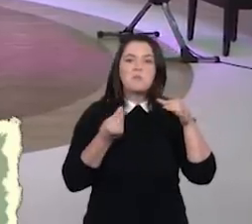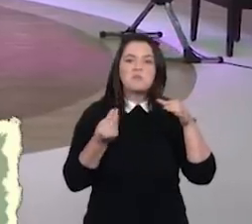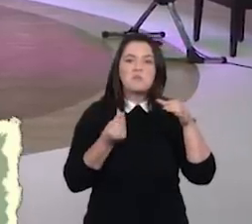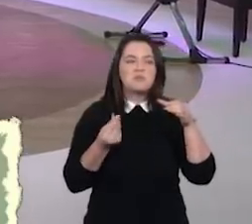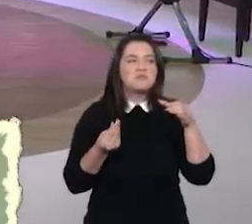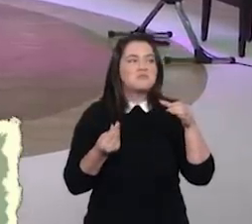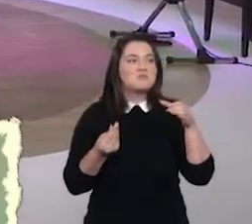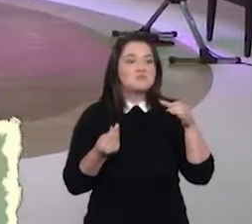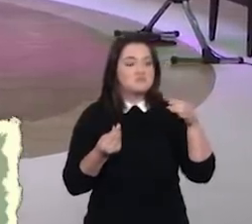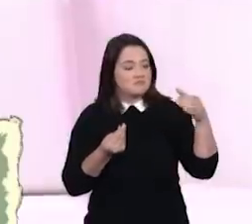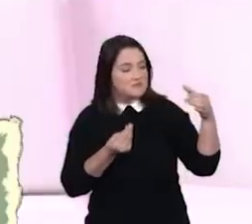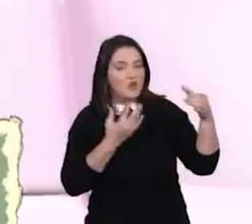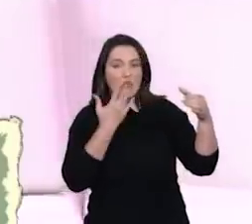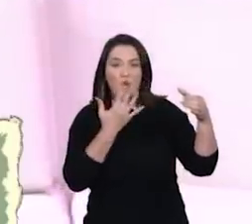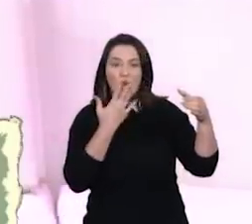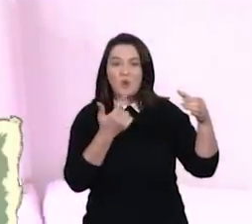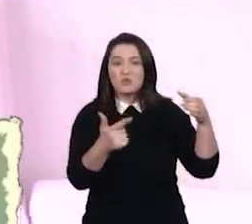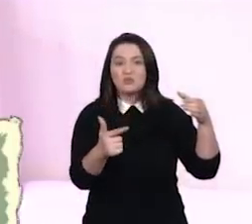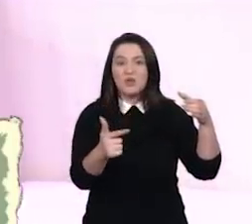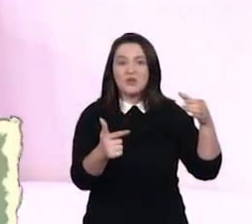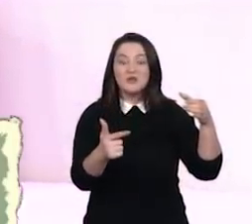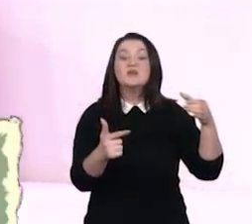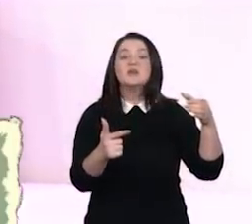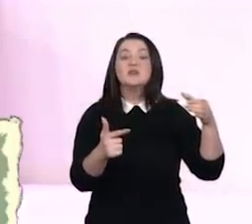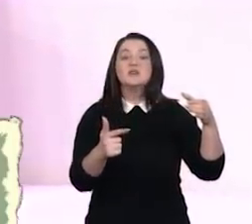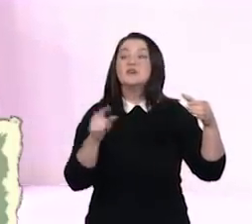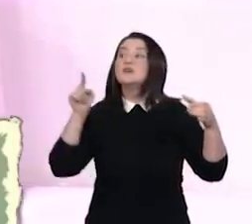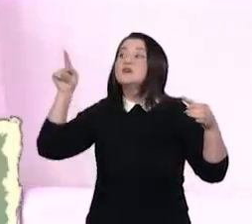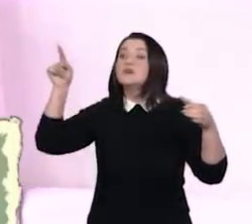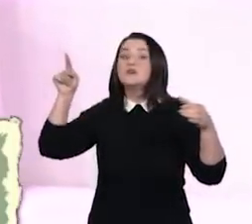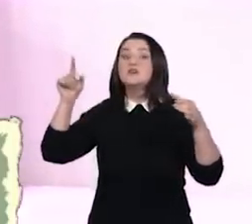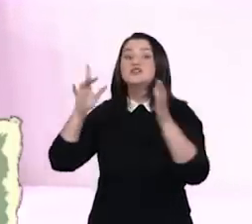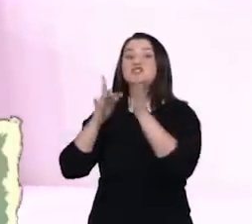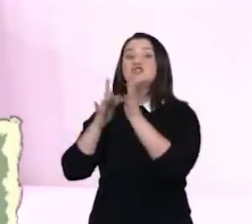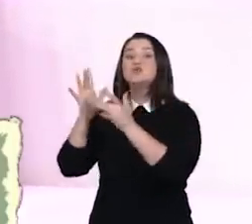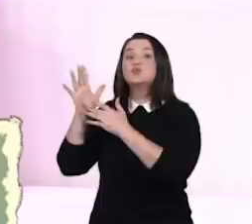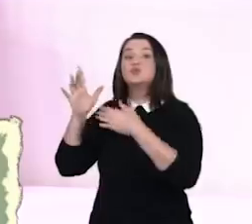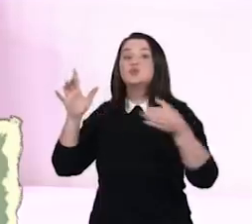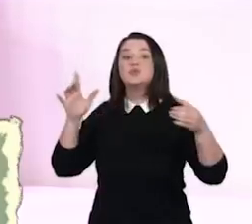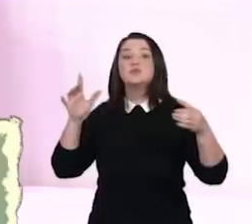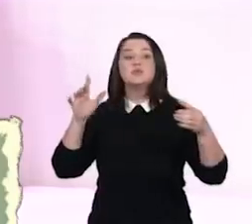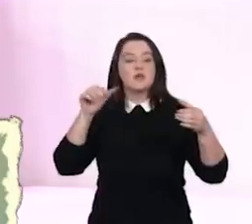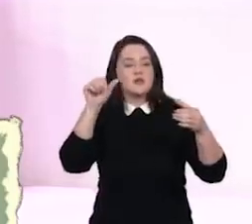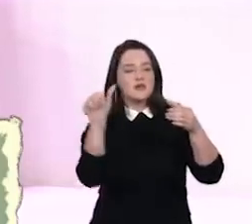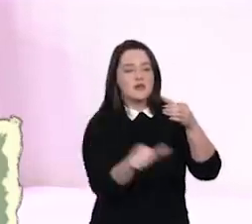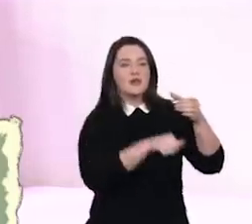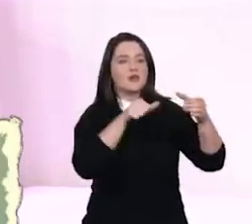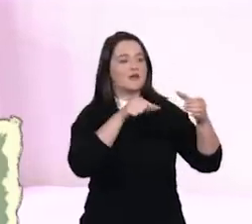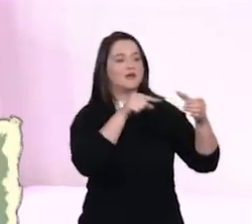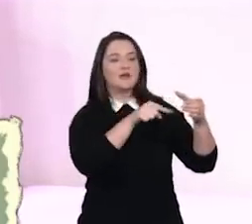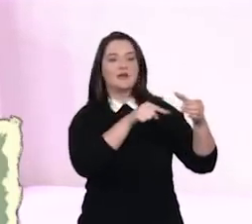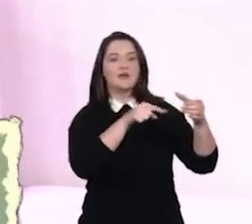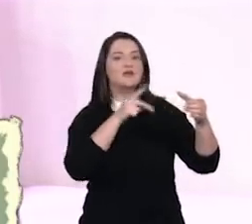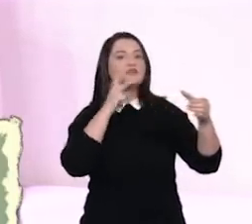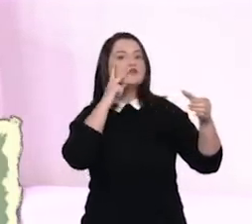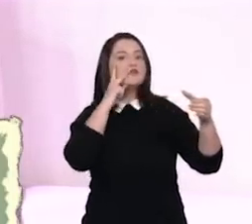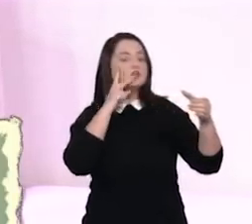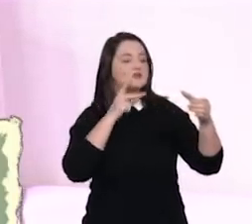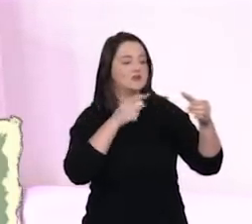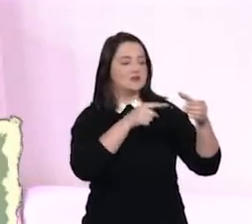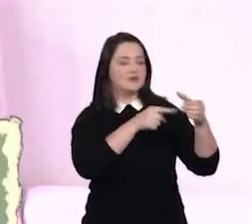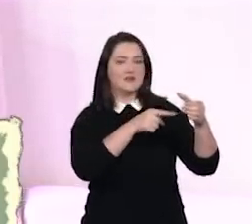sabor. Mas Jesus vem e devolve aroma, devolve vida, devolve